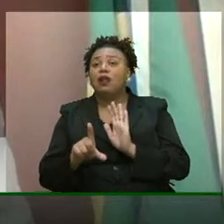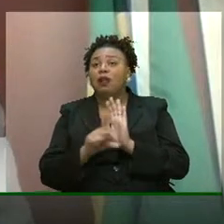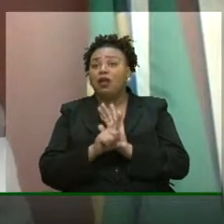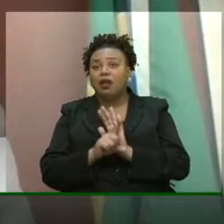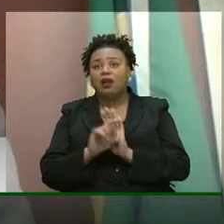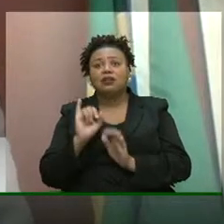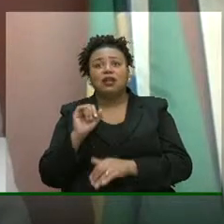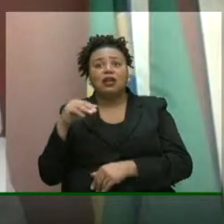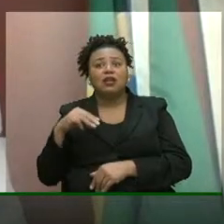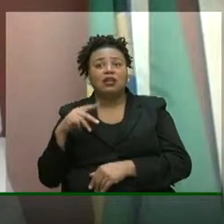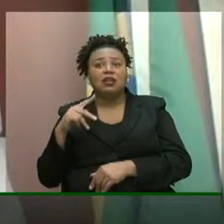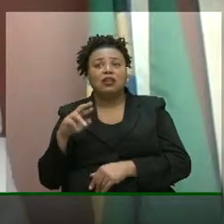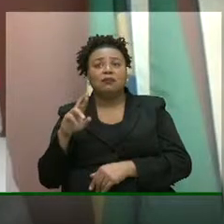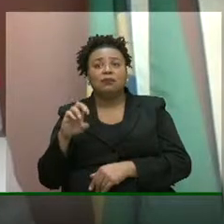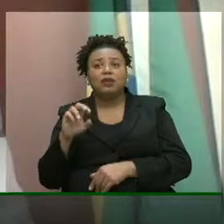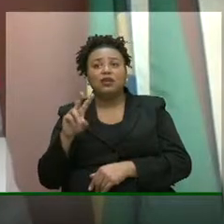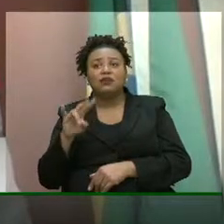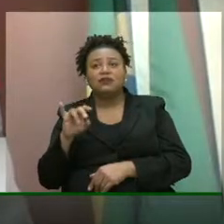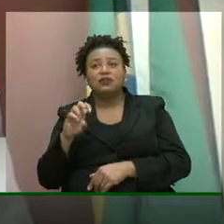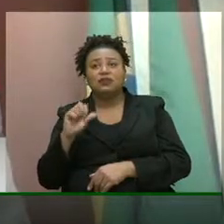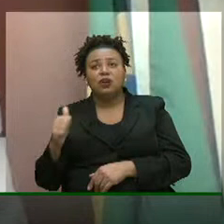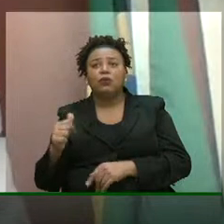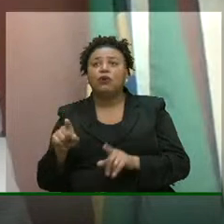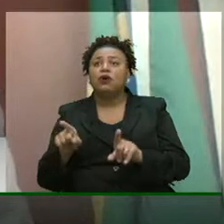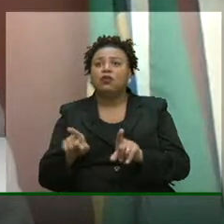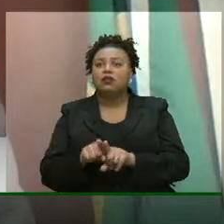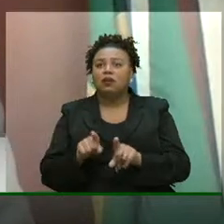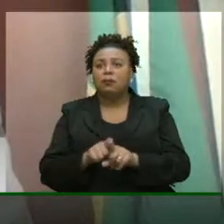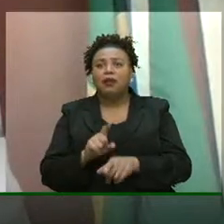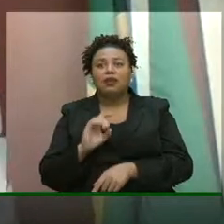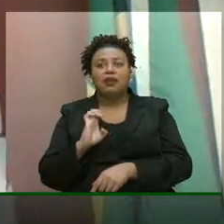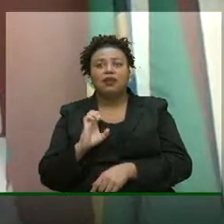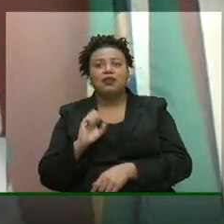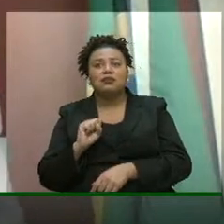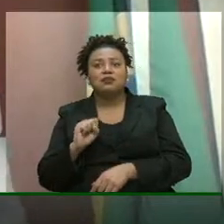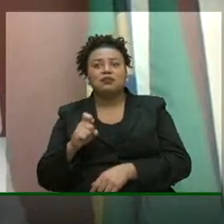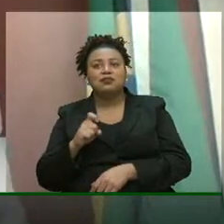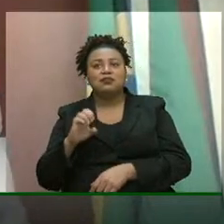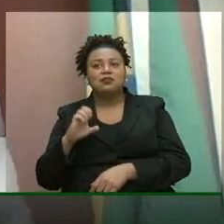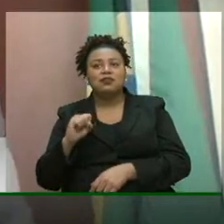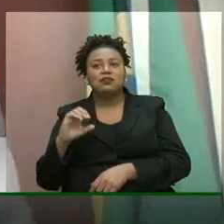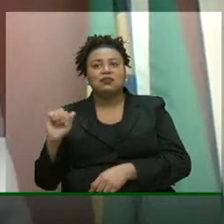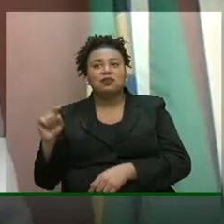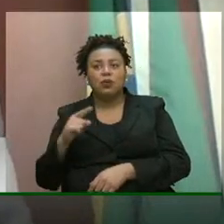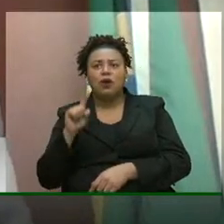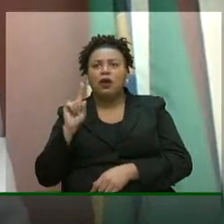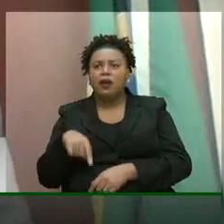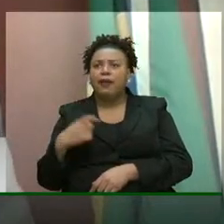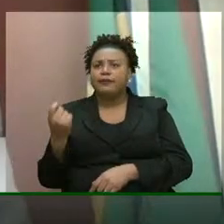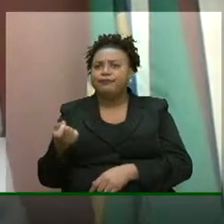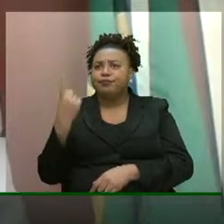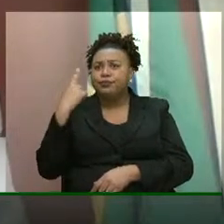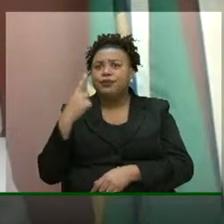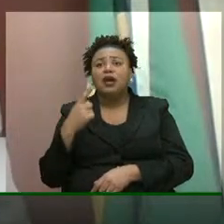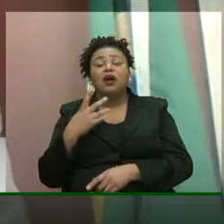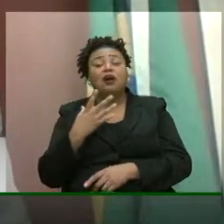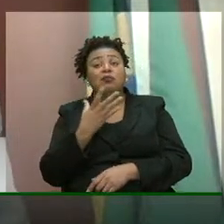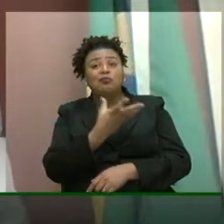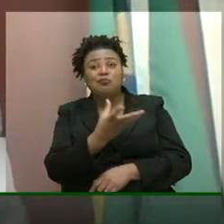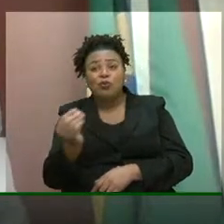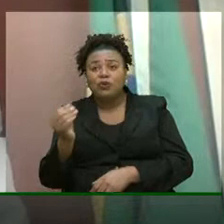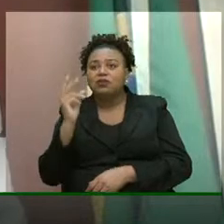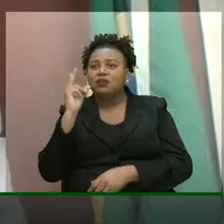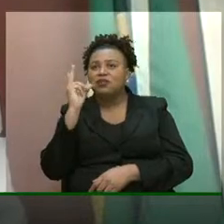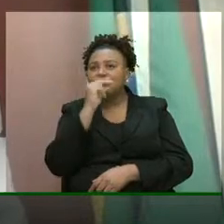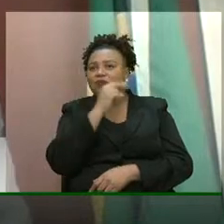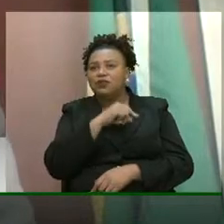da imprevisão, o princípio da exceção. Nós estamos vivendo, né, um momento completamente excepcional. Muitas